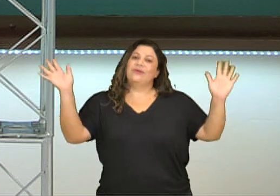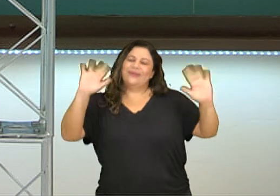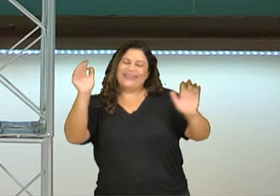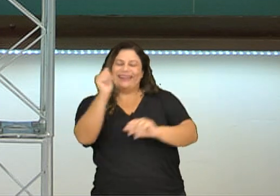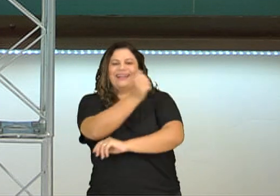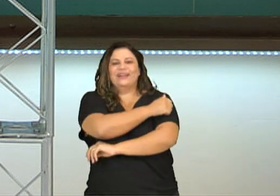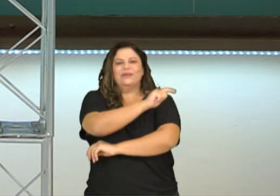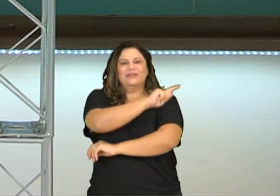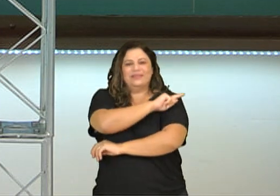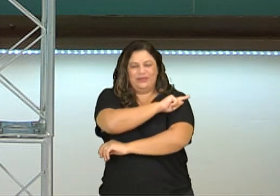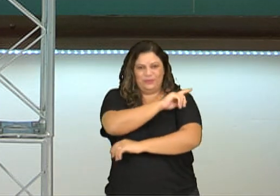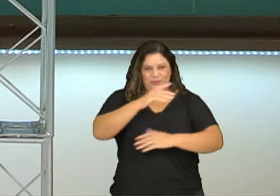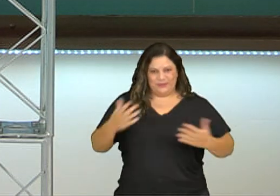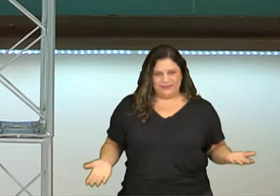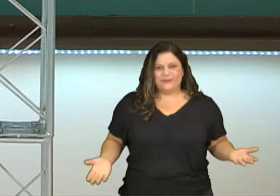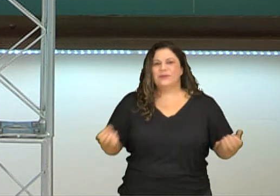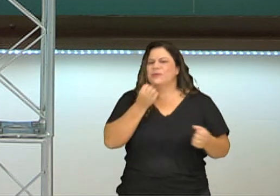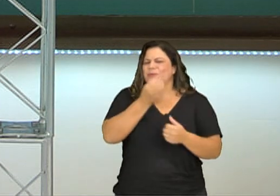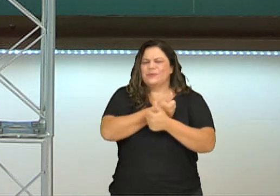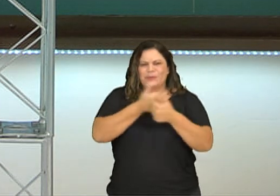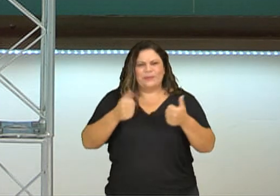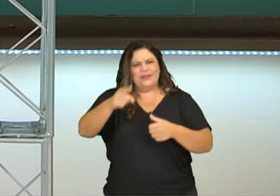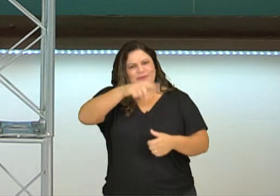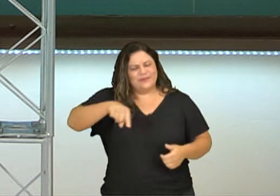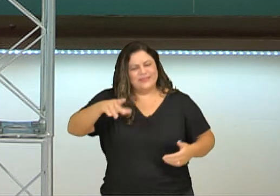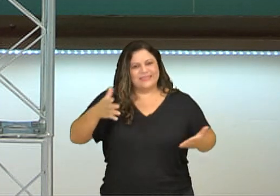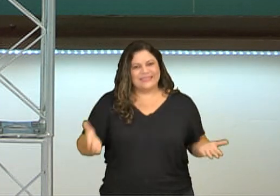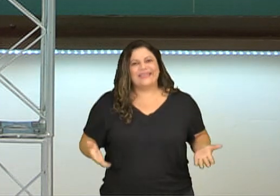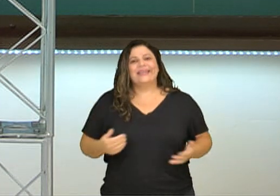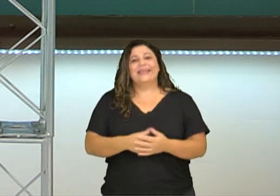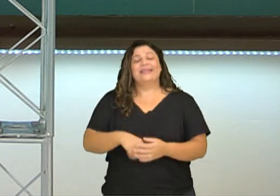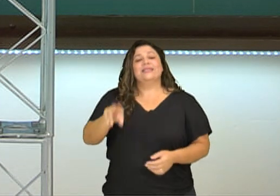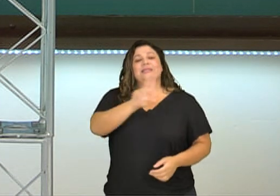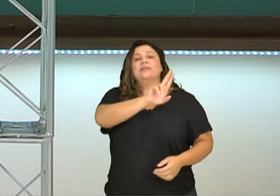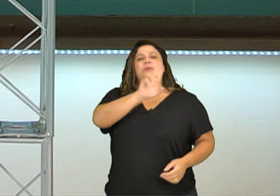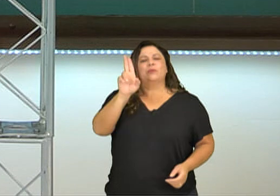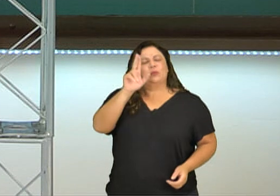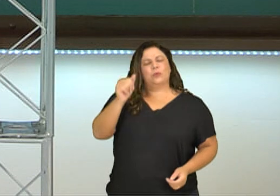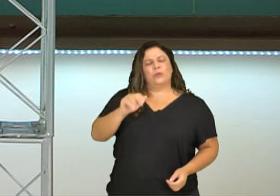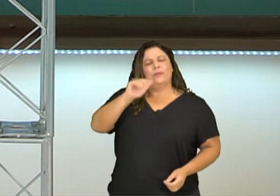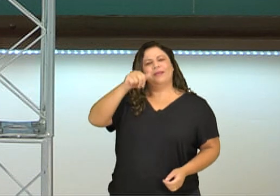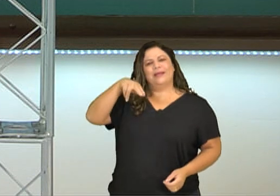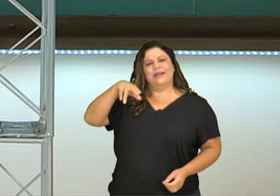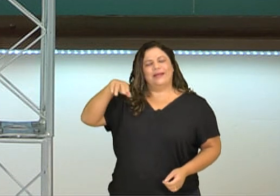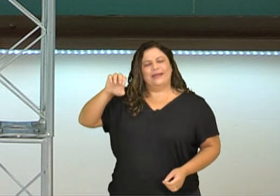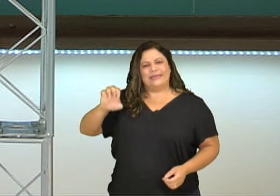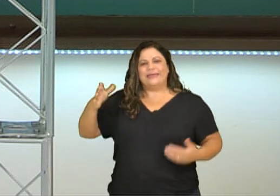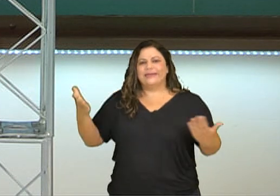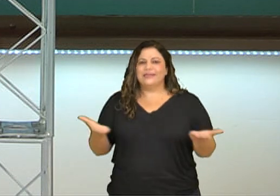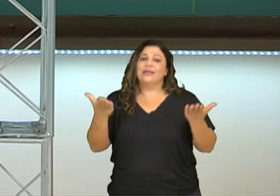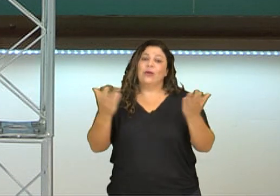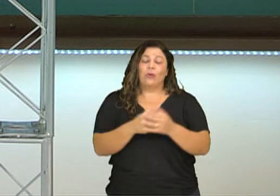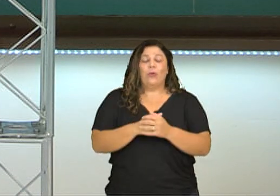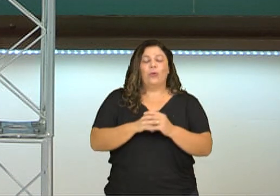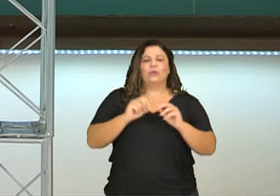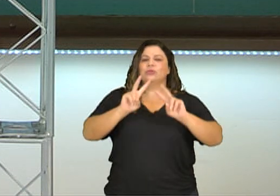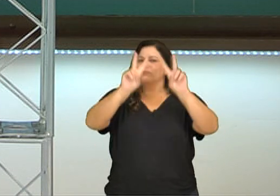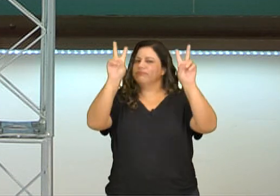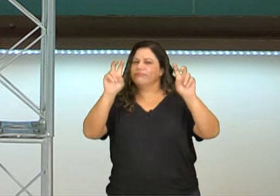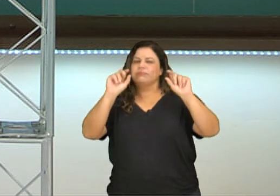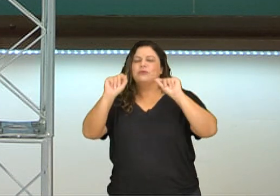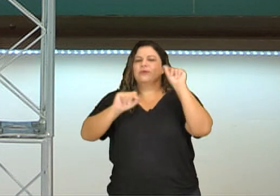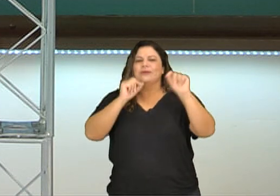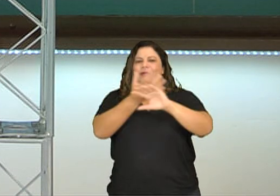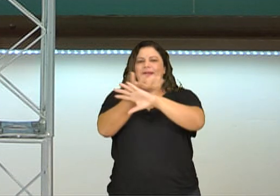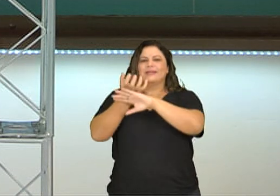Olá, estudantes do sétimo ano, tudo bem com vocês? Eu me chamo professora Anne e hoje nós vamos trabalhar